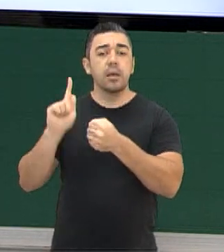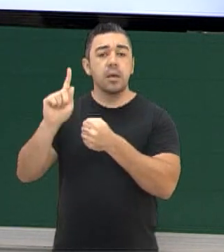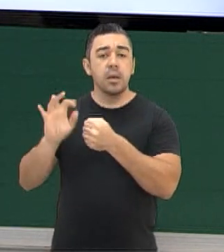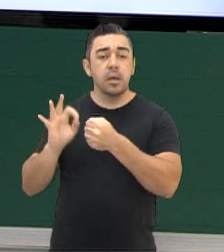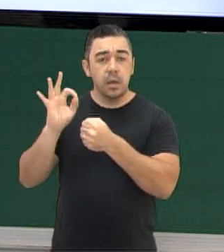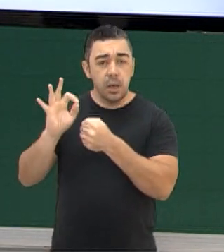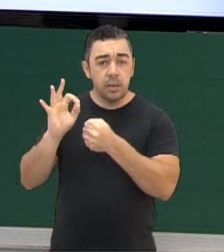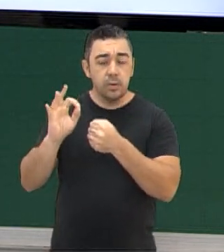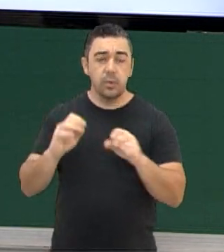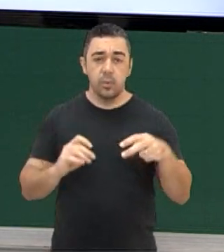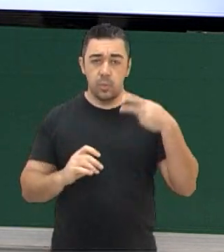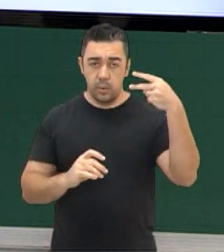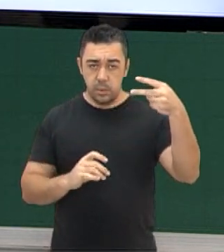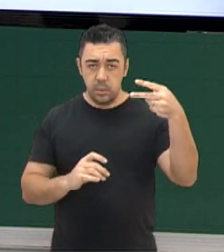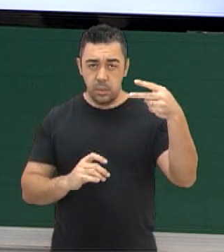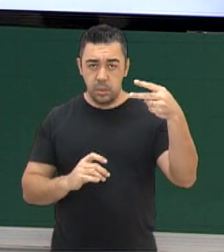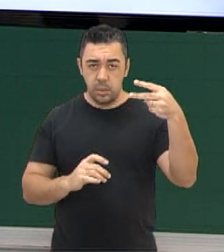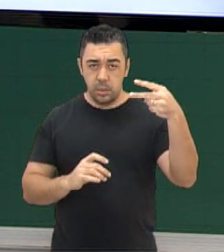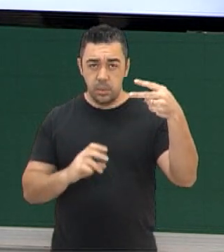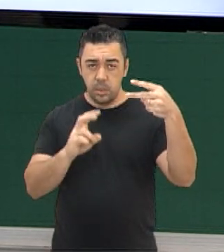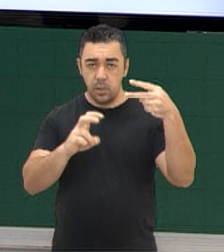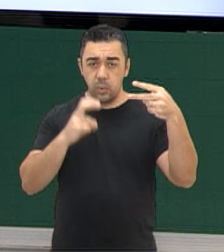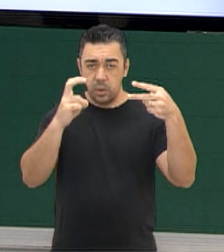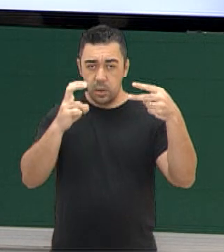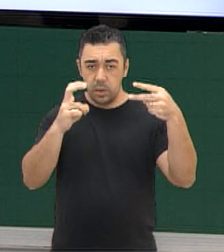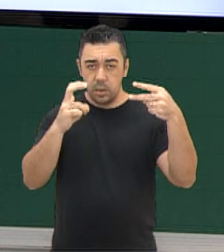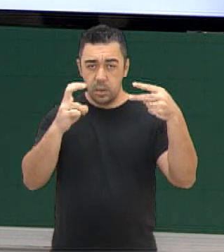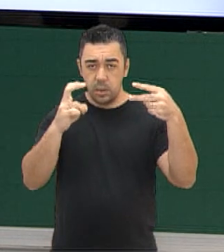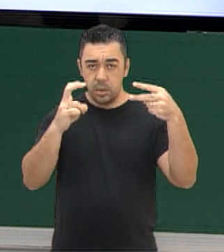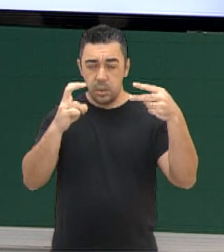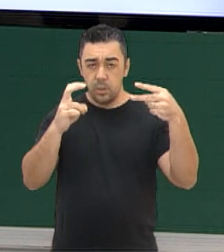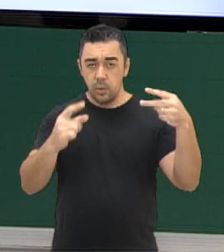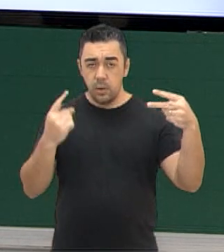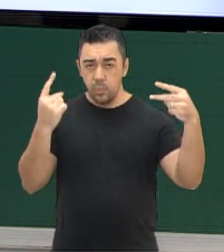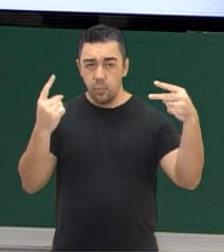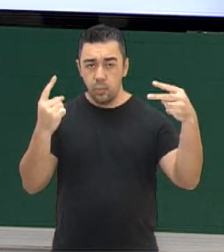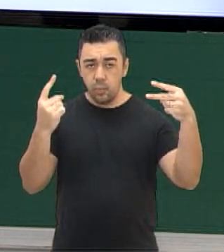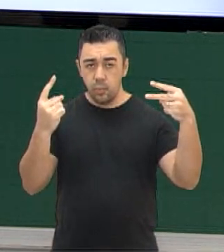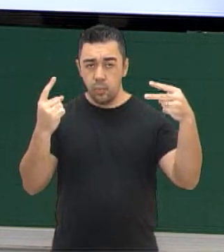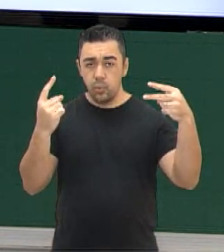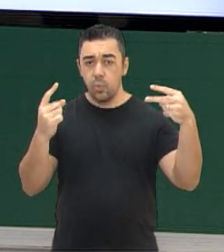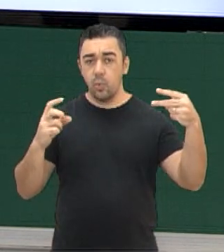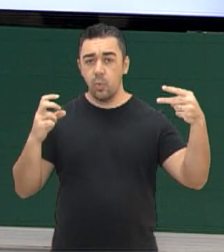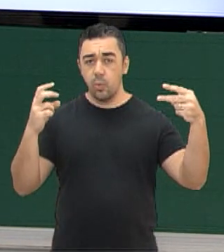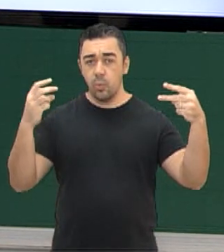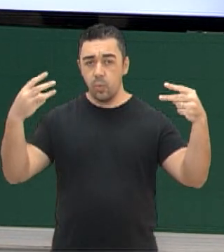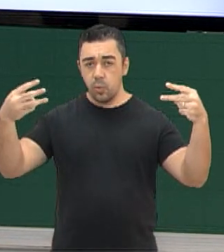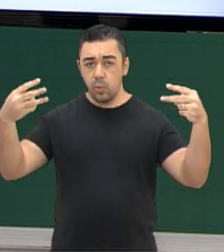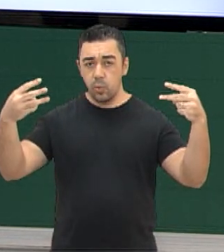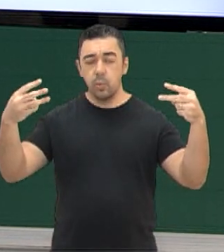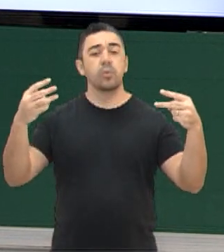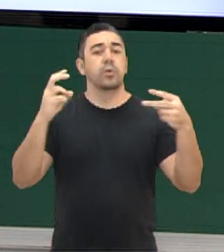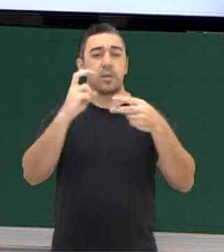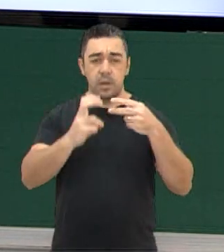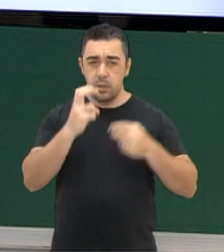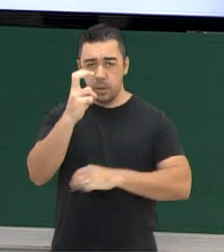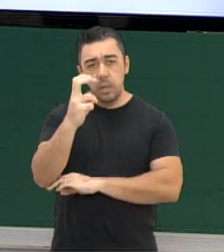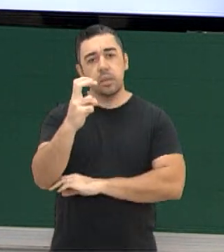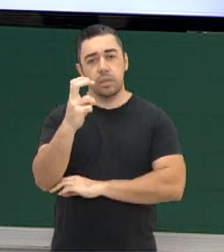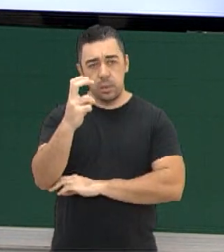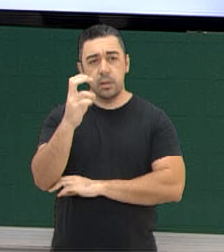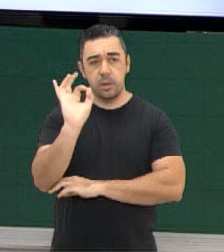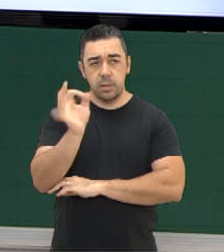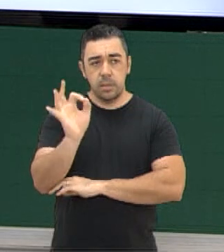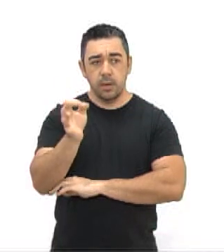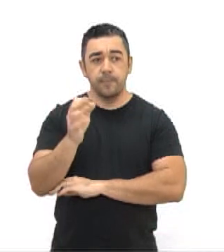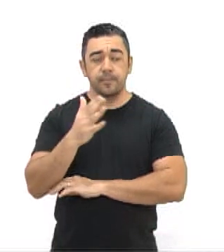É o x ao quadrado? É o x na quinta? É o x elevado a 1 ou o x ao cubo? O x elevado à quinta.